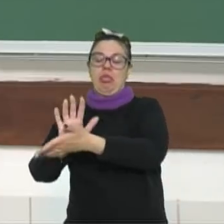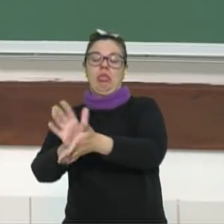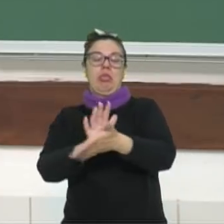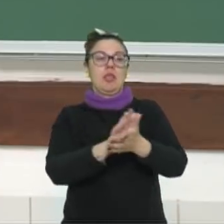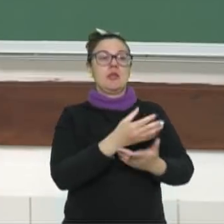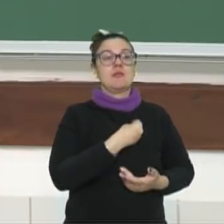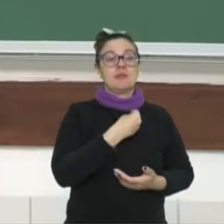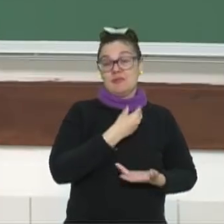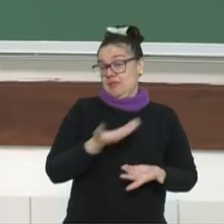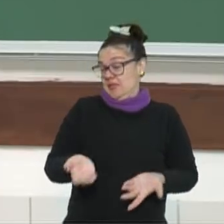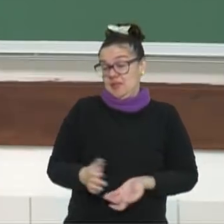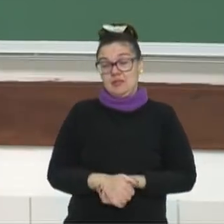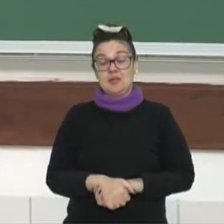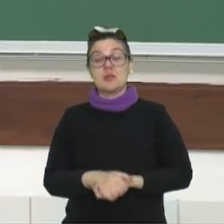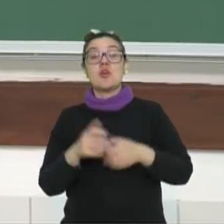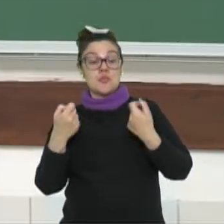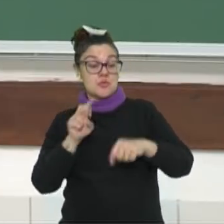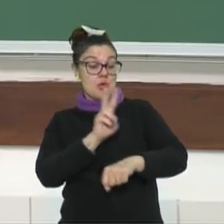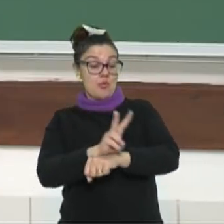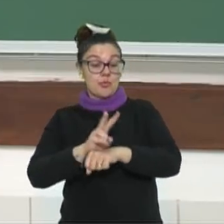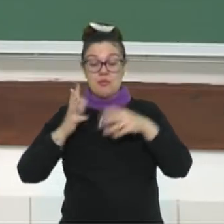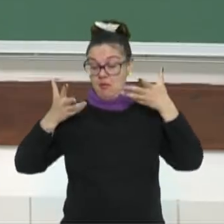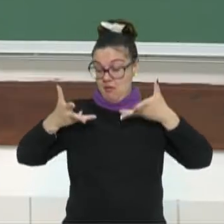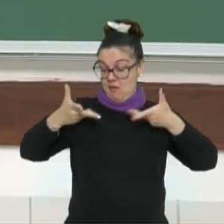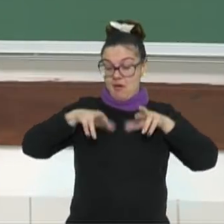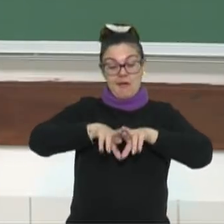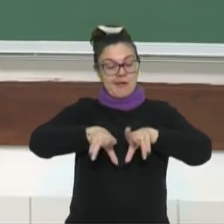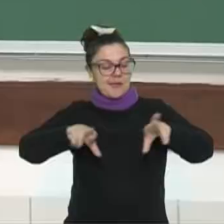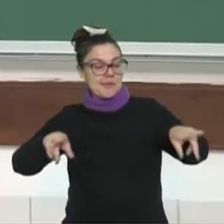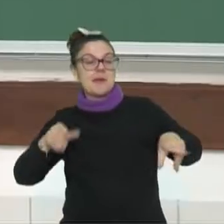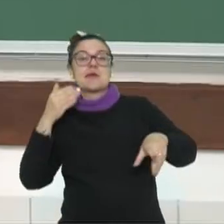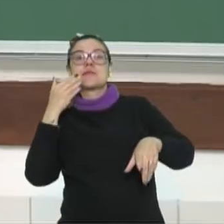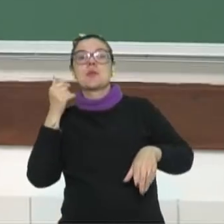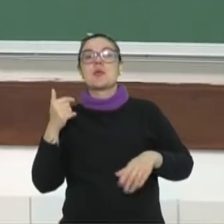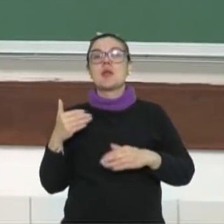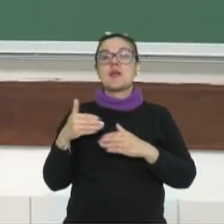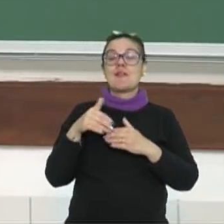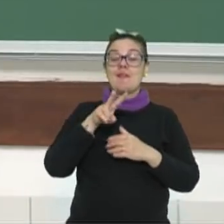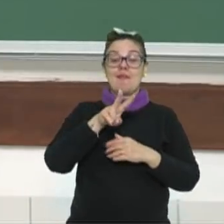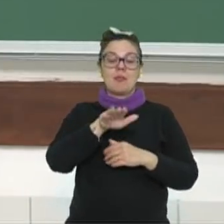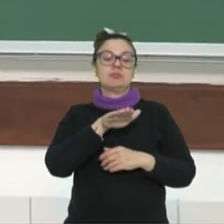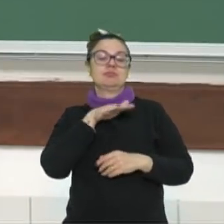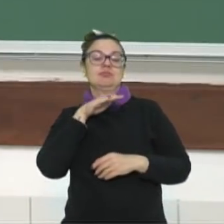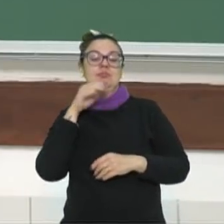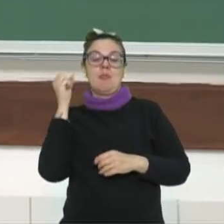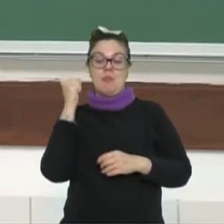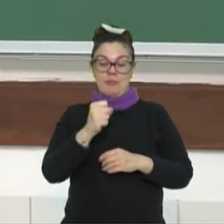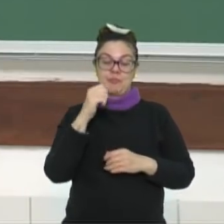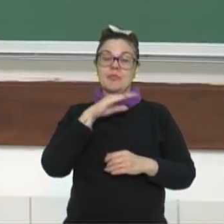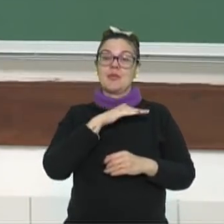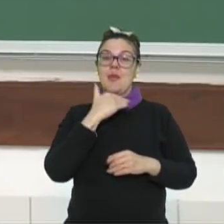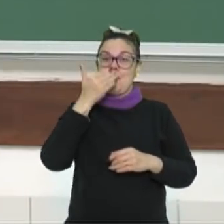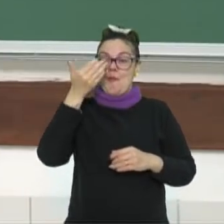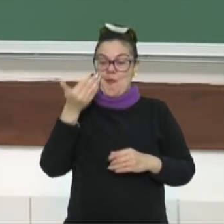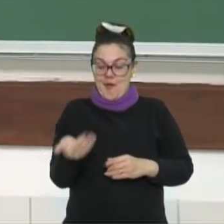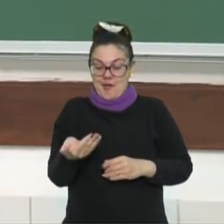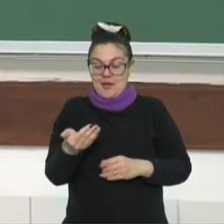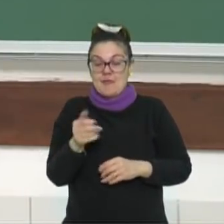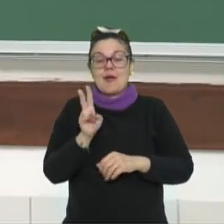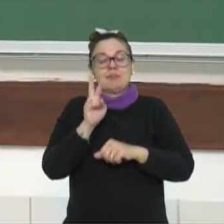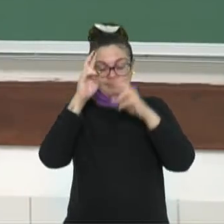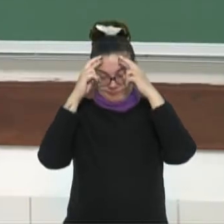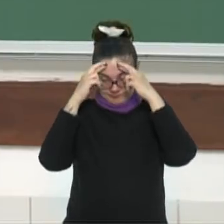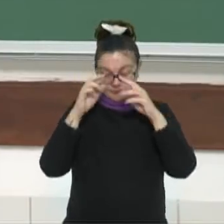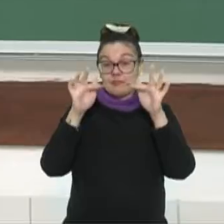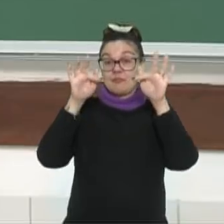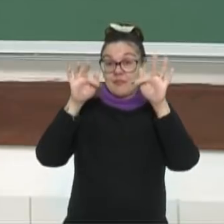animais para, por exemplo, fazer com que esses animais, por exemplo, quando vão ser abatidos, que eles sejam respeitados até o seu último